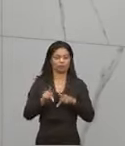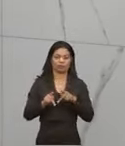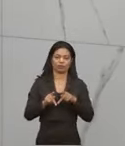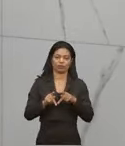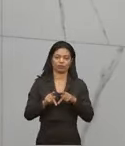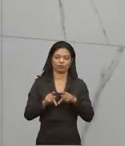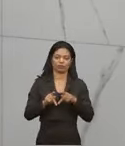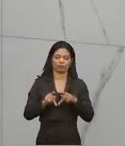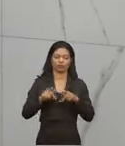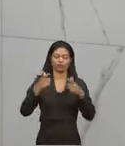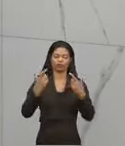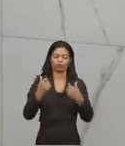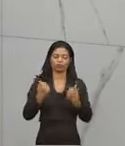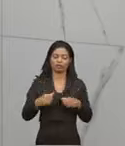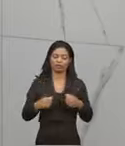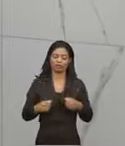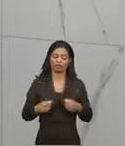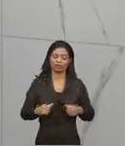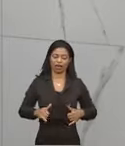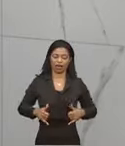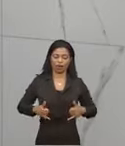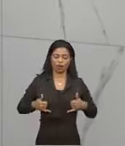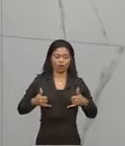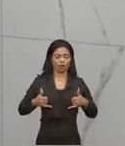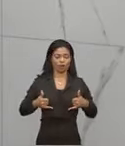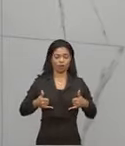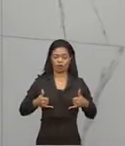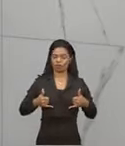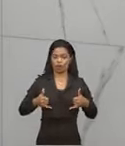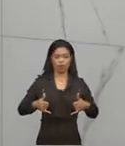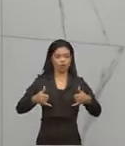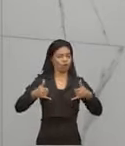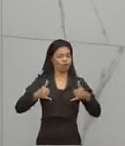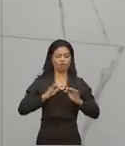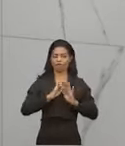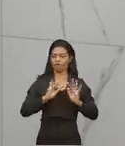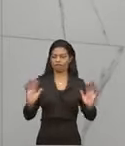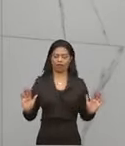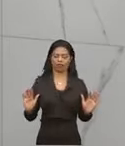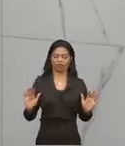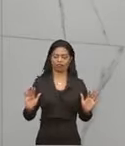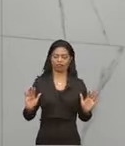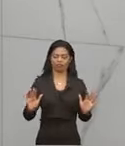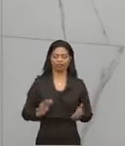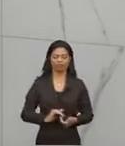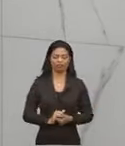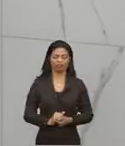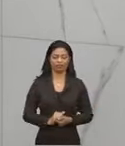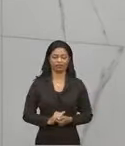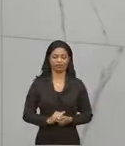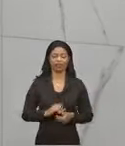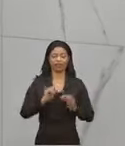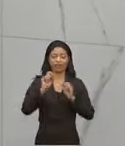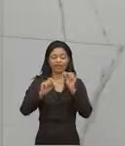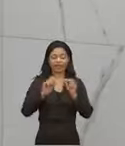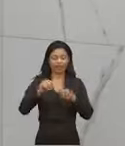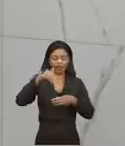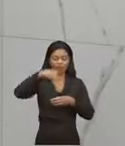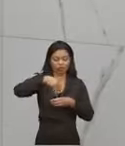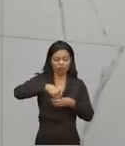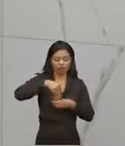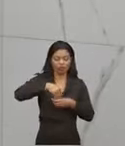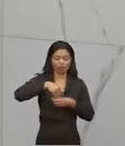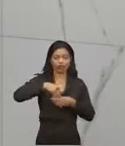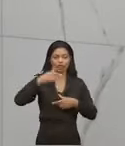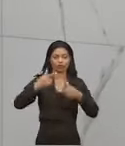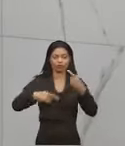vaidade, não tem que ter questão de primeiro eu, depois eu. Nós temos que entender que quem vota no político